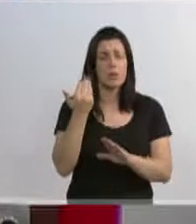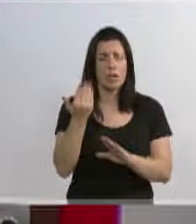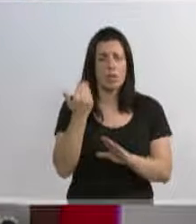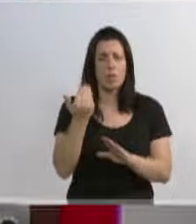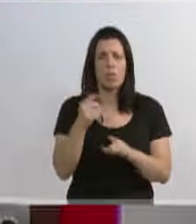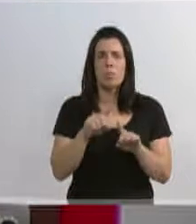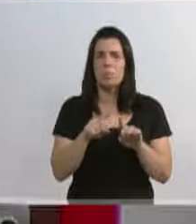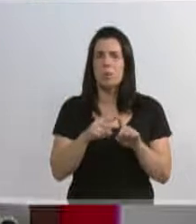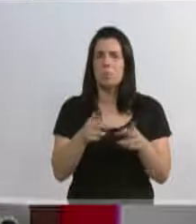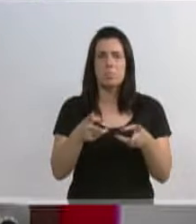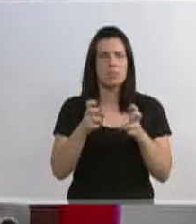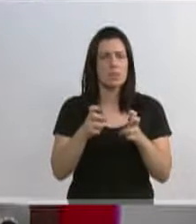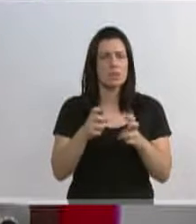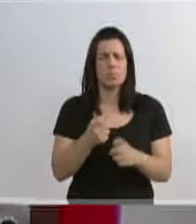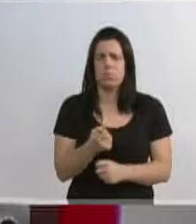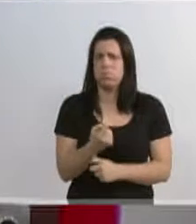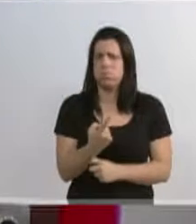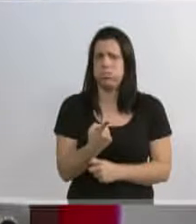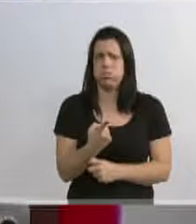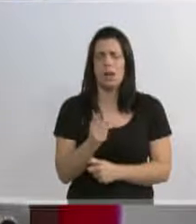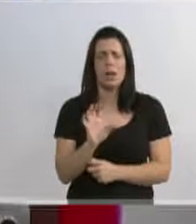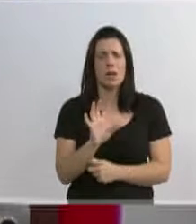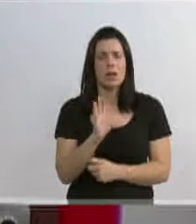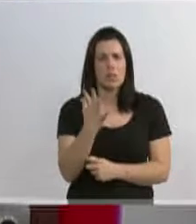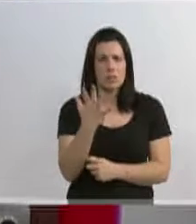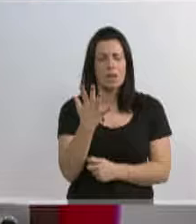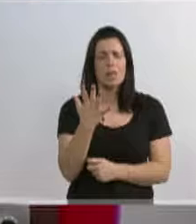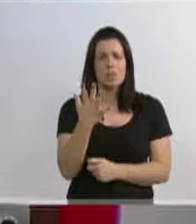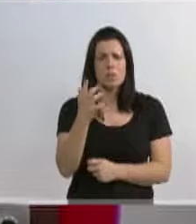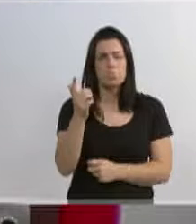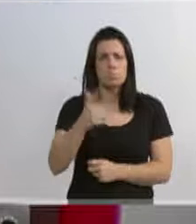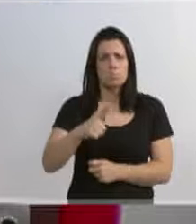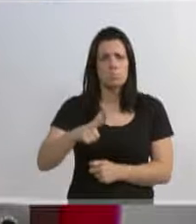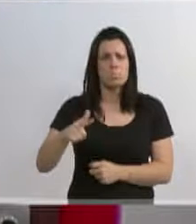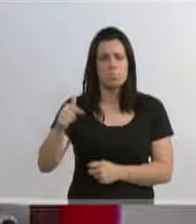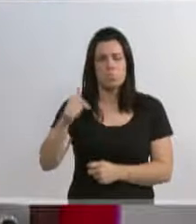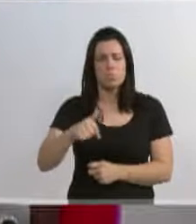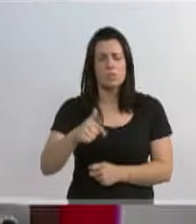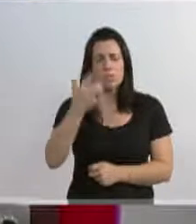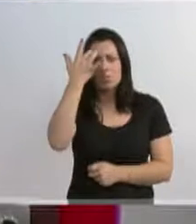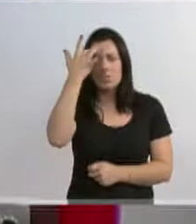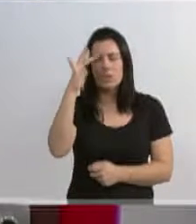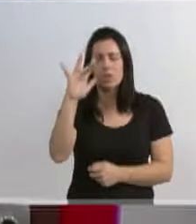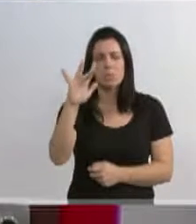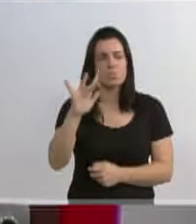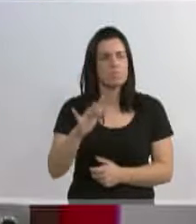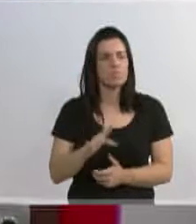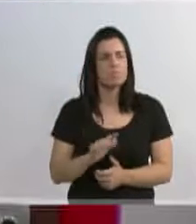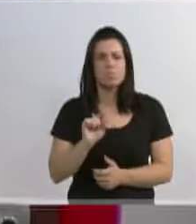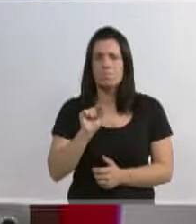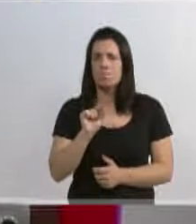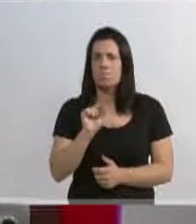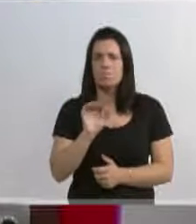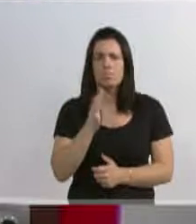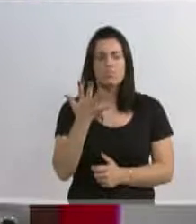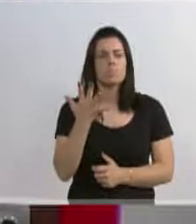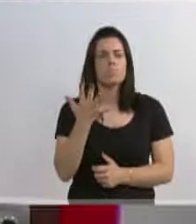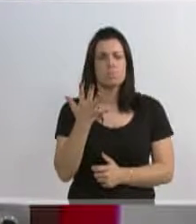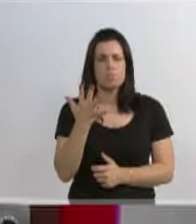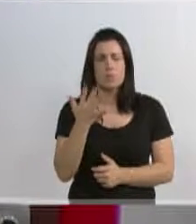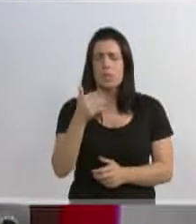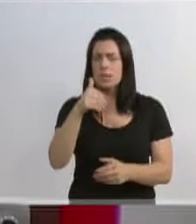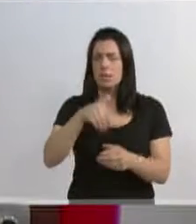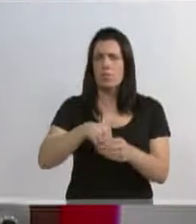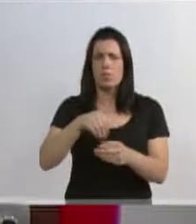se denota de forma absurda acontecer dessa forma. Eu não sei realmente o que acontece nessas votações